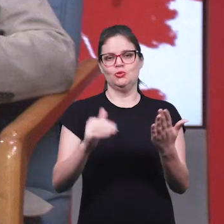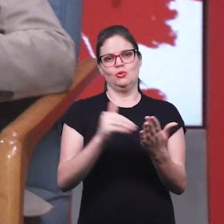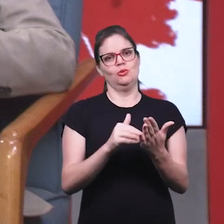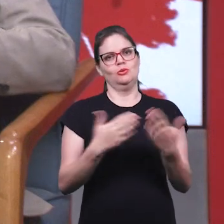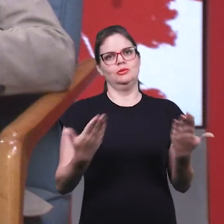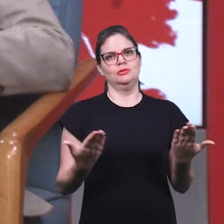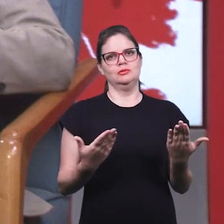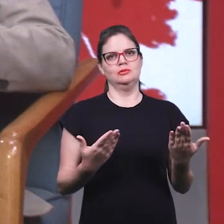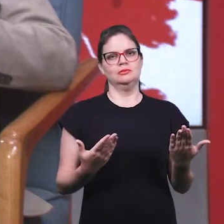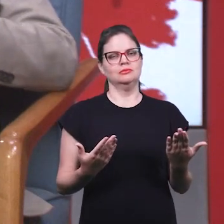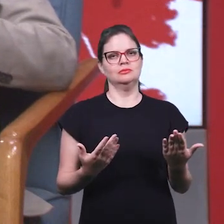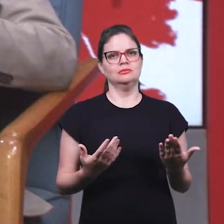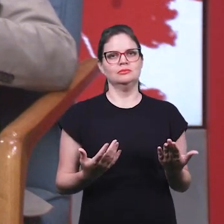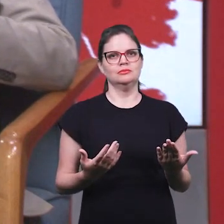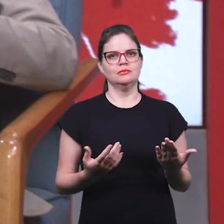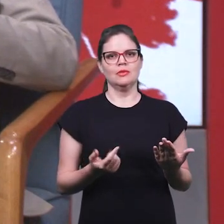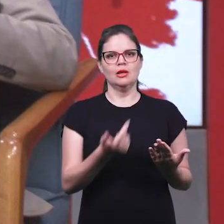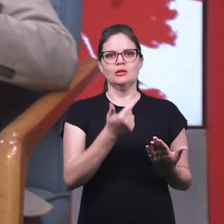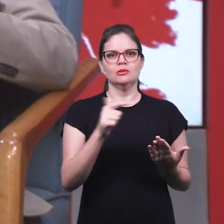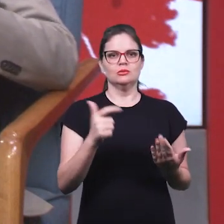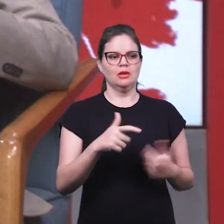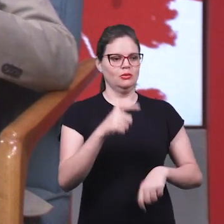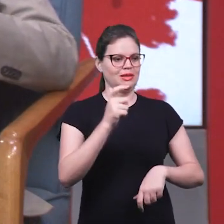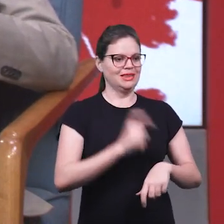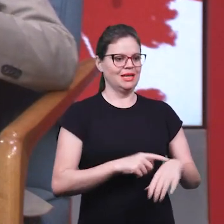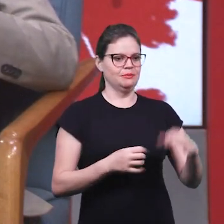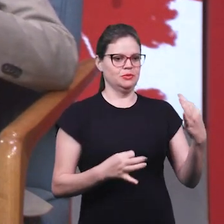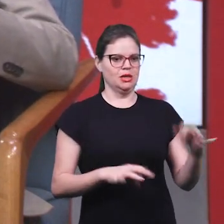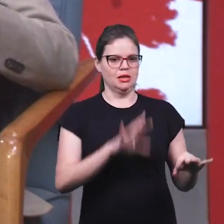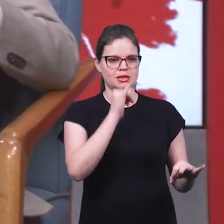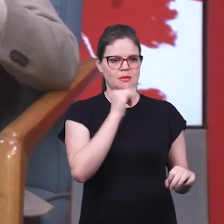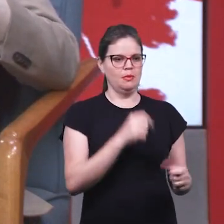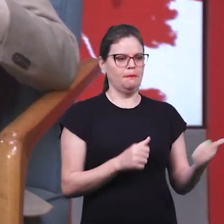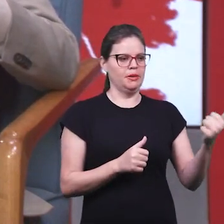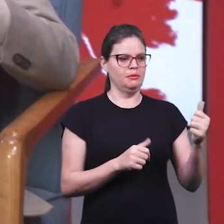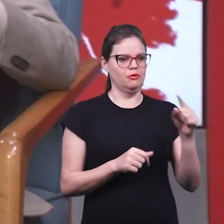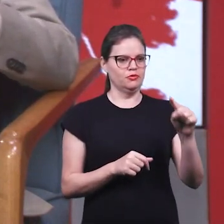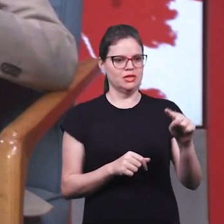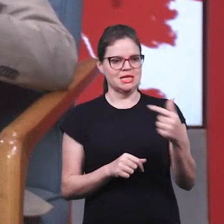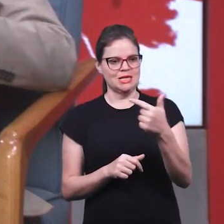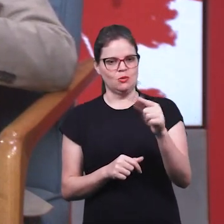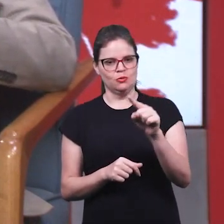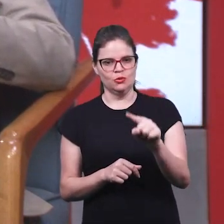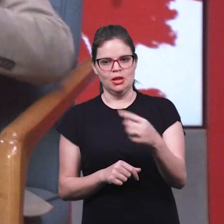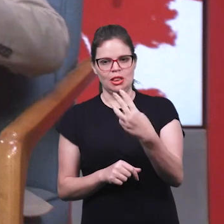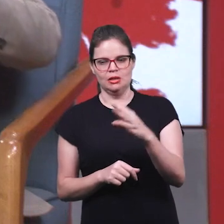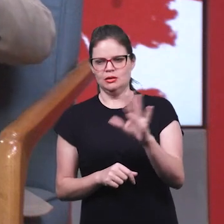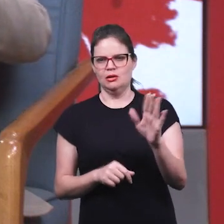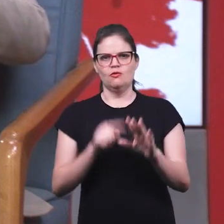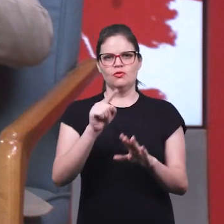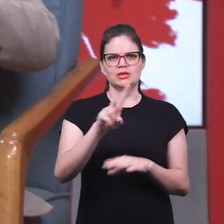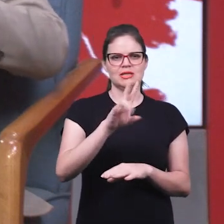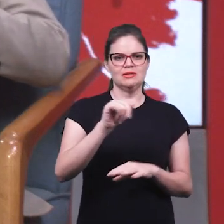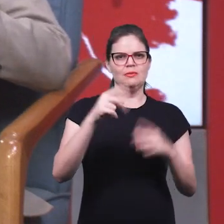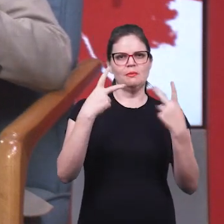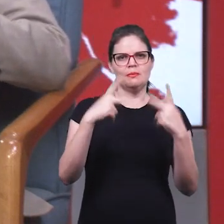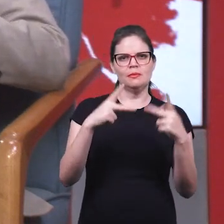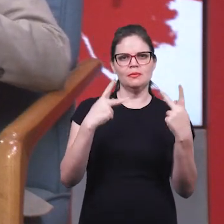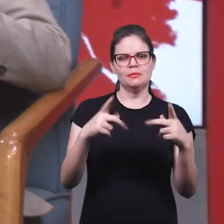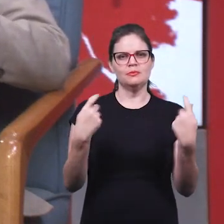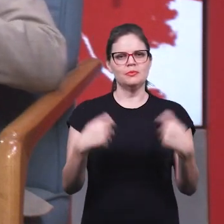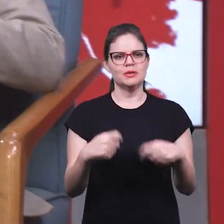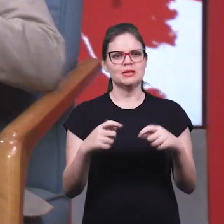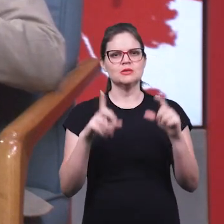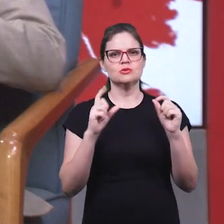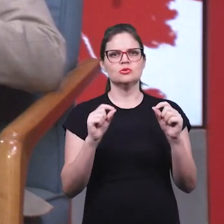nós não está definida como aquilo que alguns pregadores acham. Você vai pregar num texto bíblico,